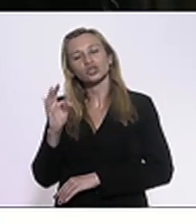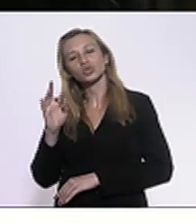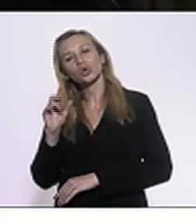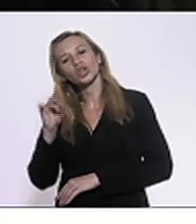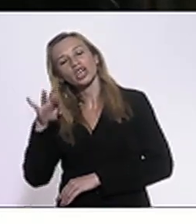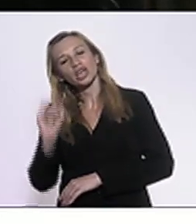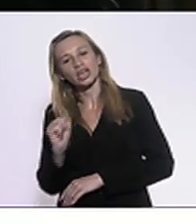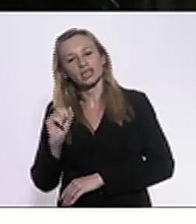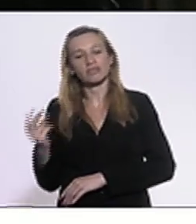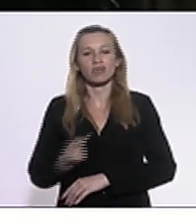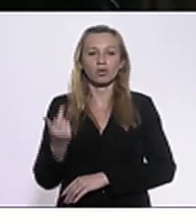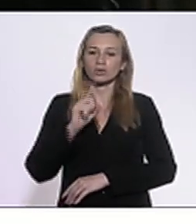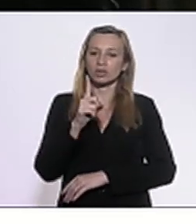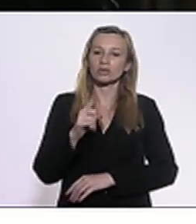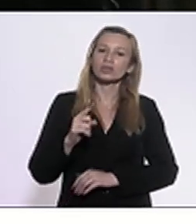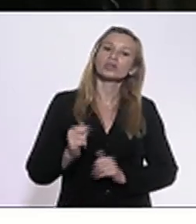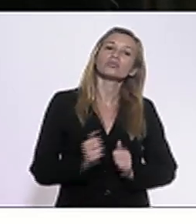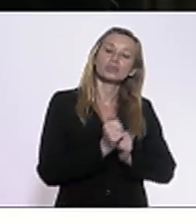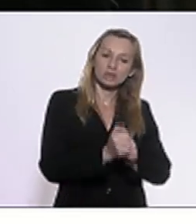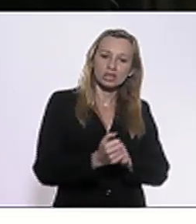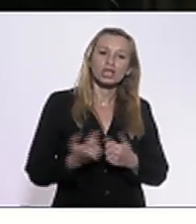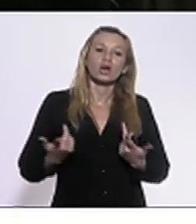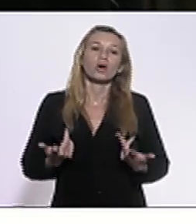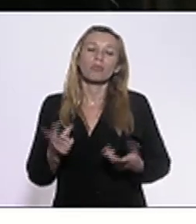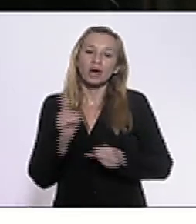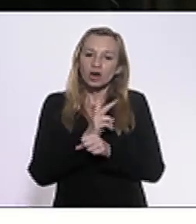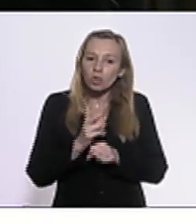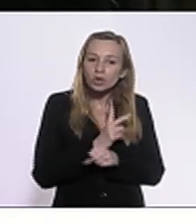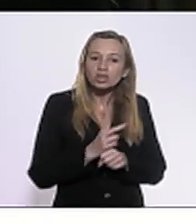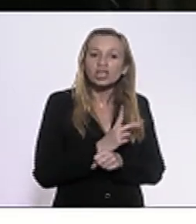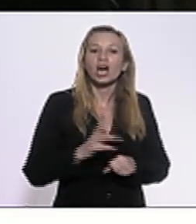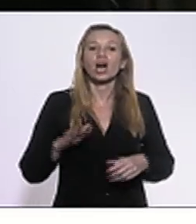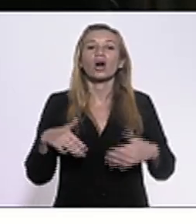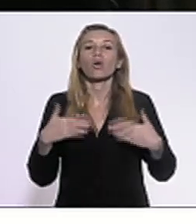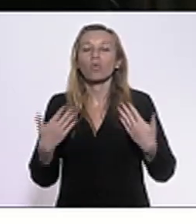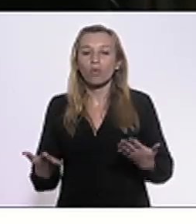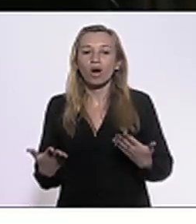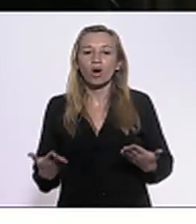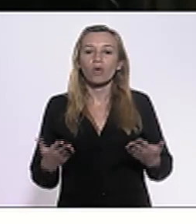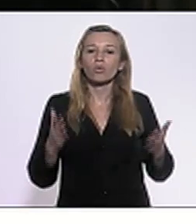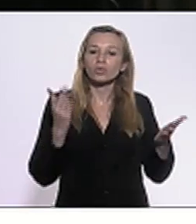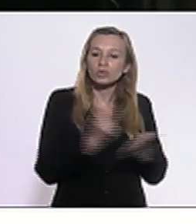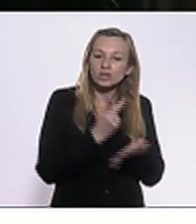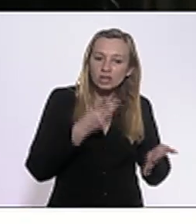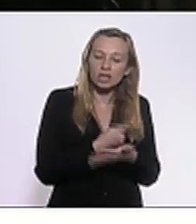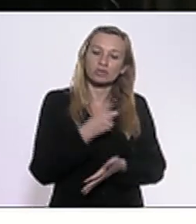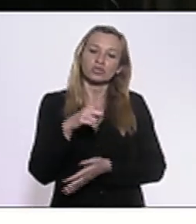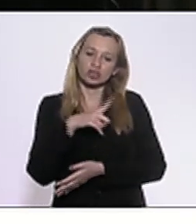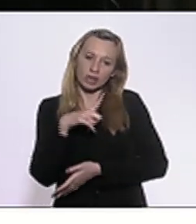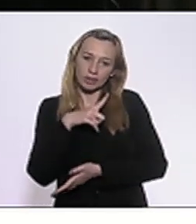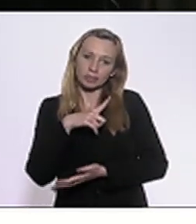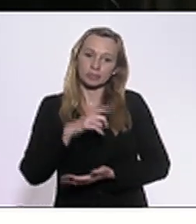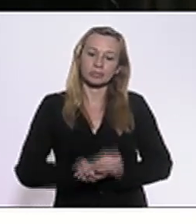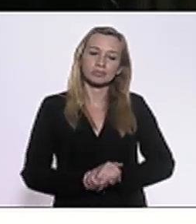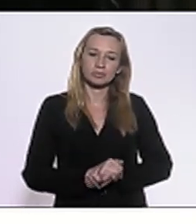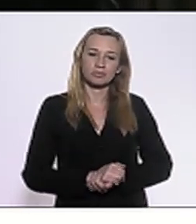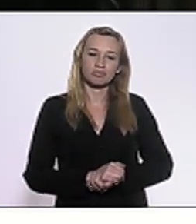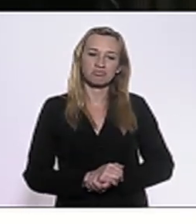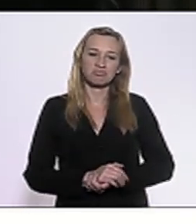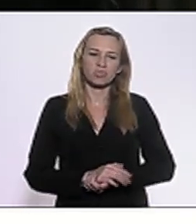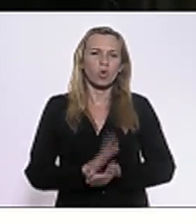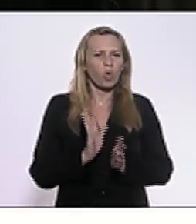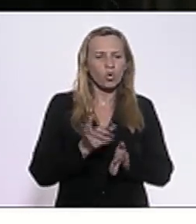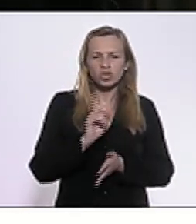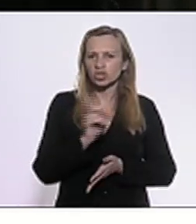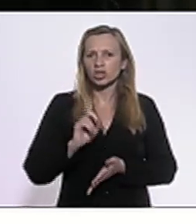de procedimentos, para encontrar lá quais são os nós existentes. Né? Não fez hoje,